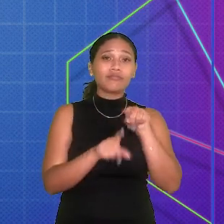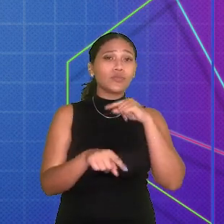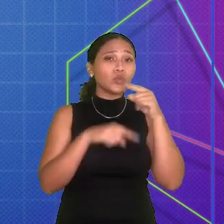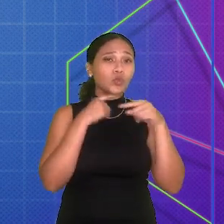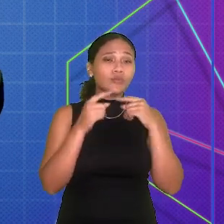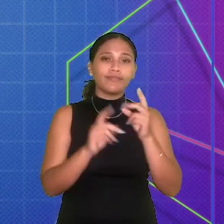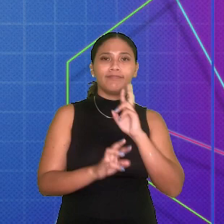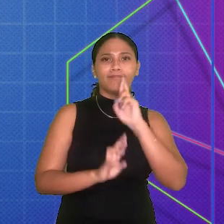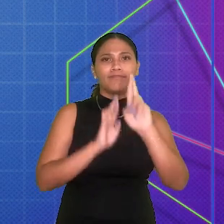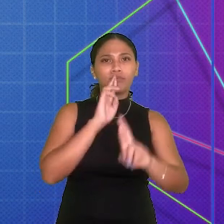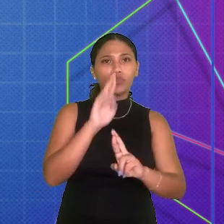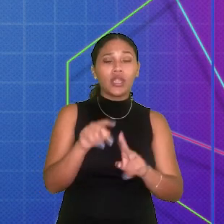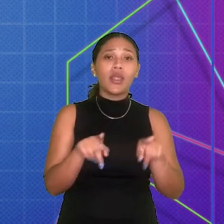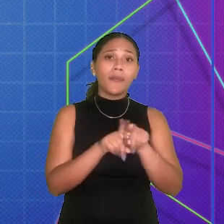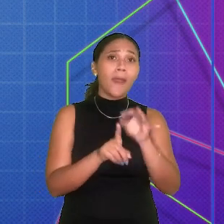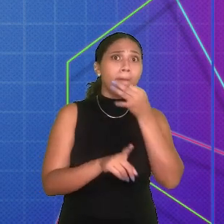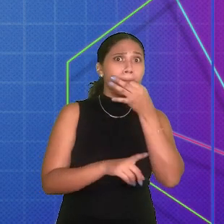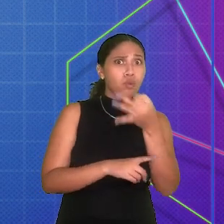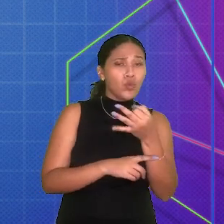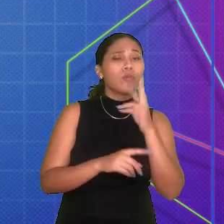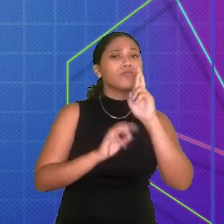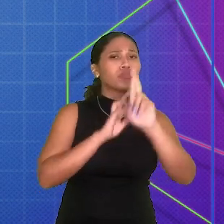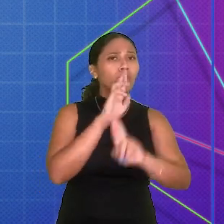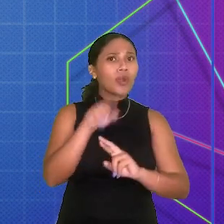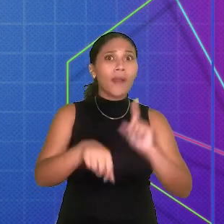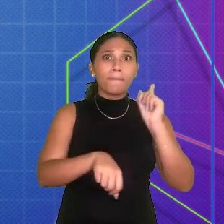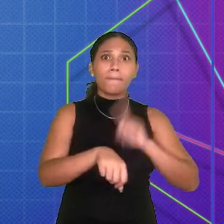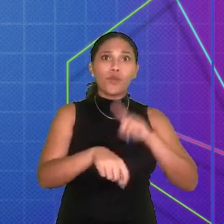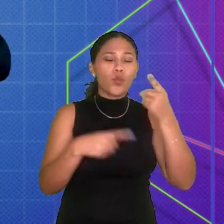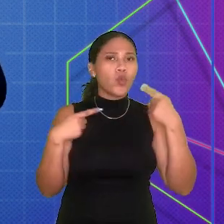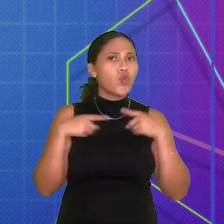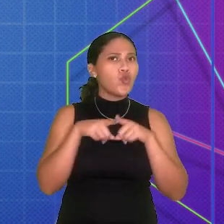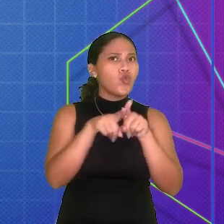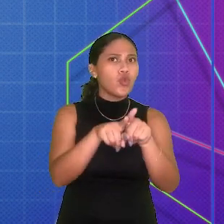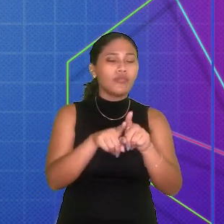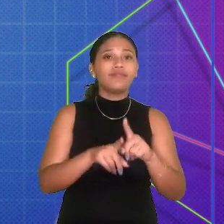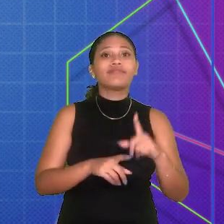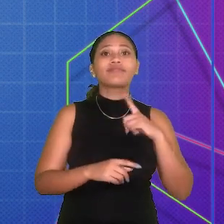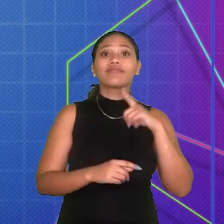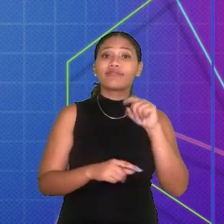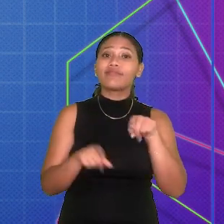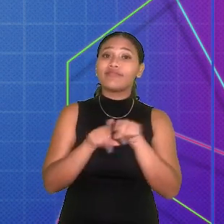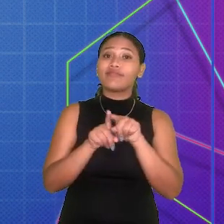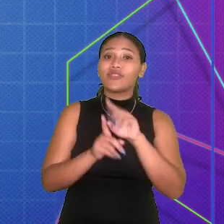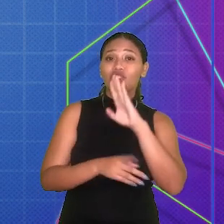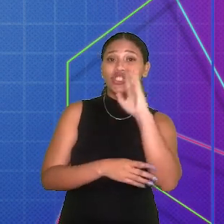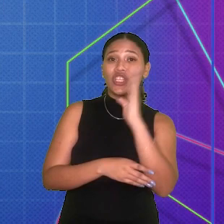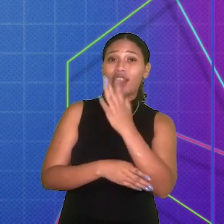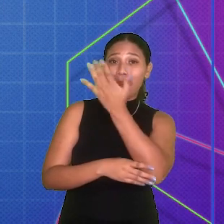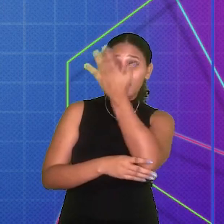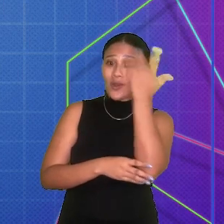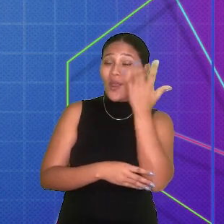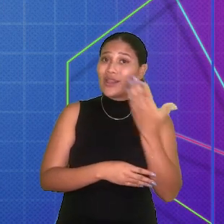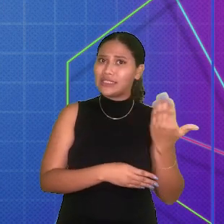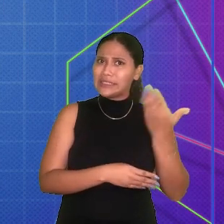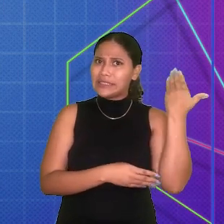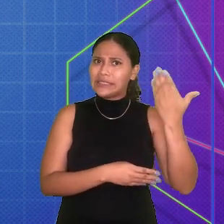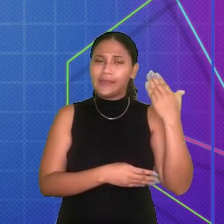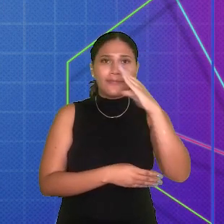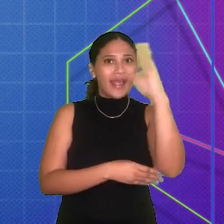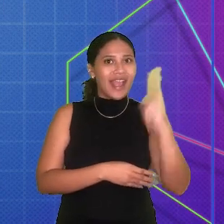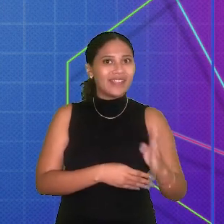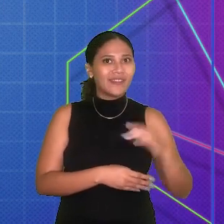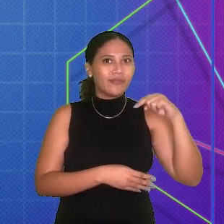as dúvidas, responder críticas e elogios, tudo ao vivo, em tempo real e direto com a pessoa. Antigamente,